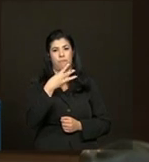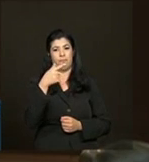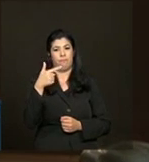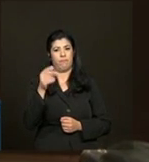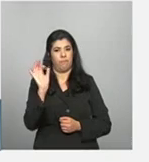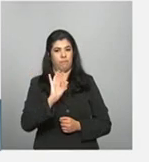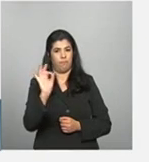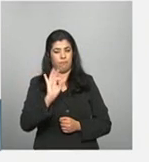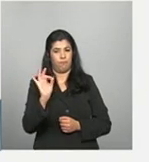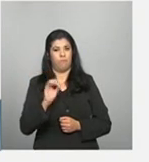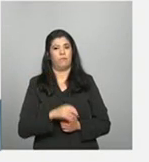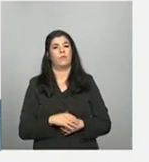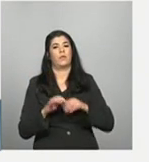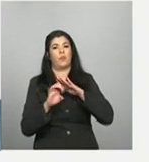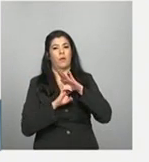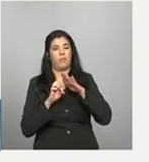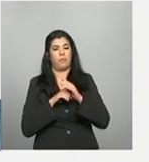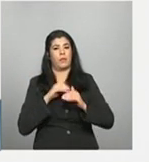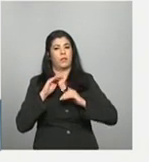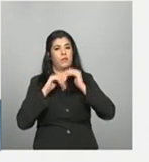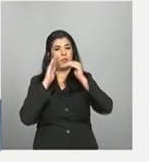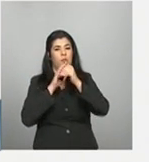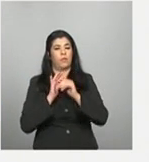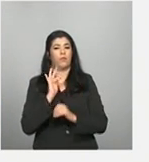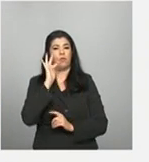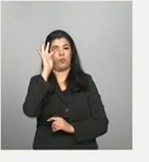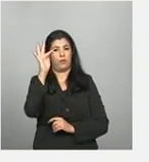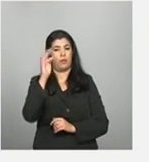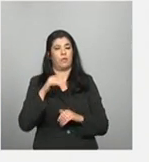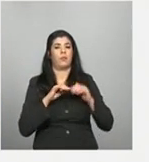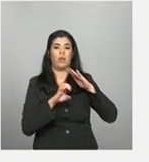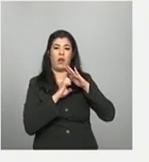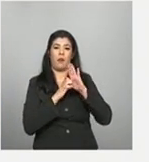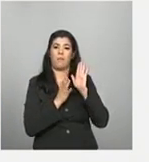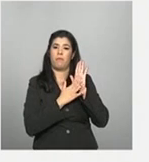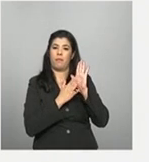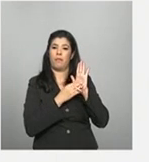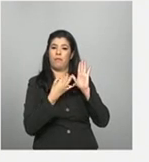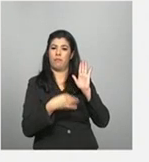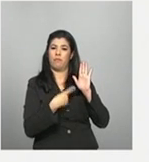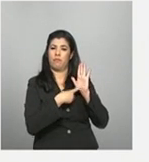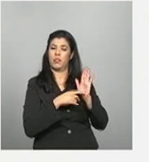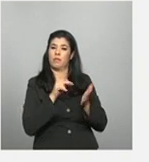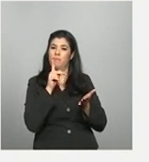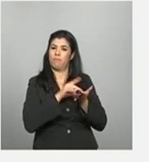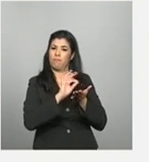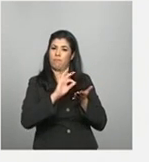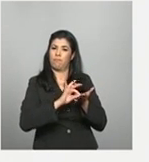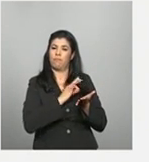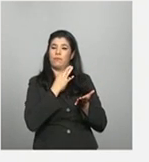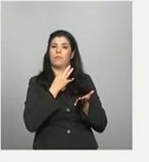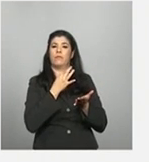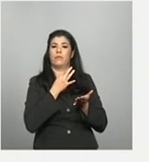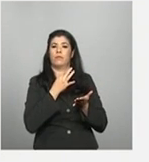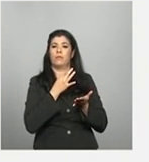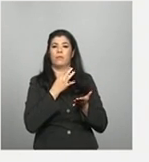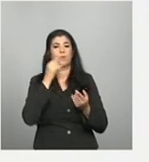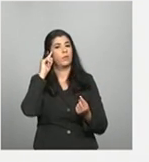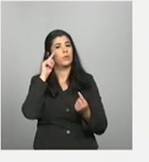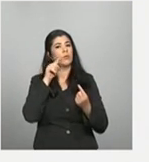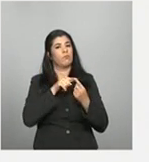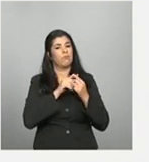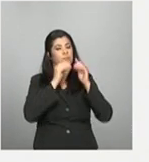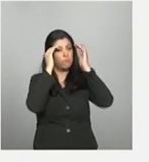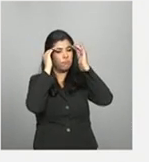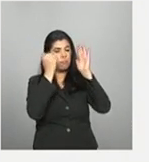pela corretora Geração Futuro. Solicito que a proponente vencedora ratifique sua proposta a fim de que sejam cumpridas